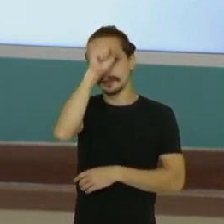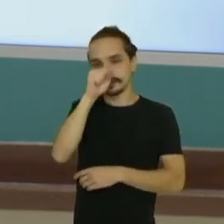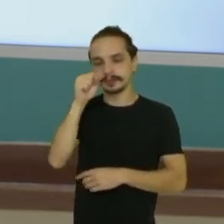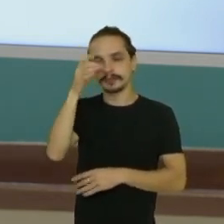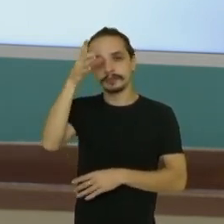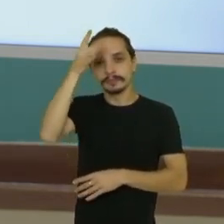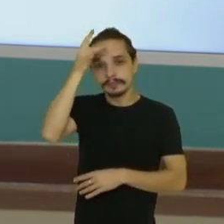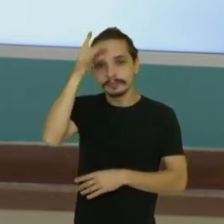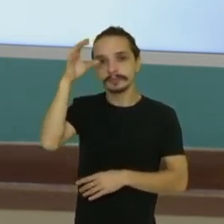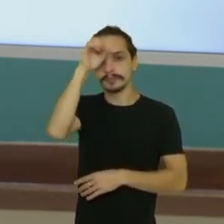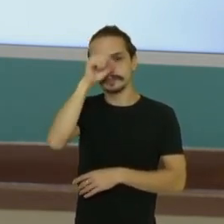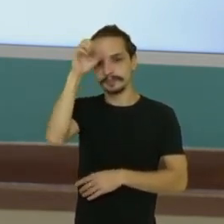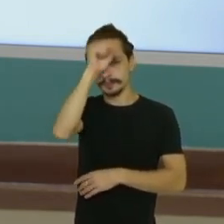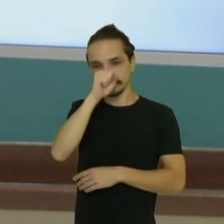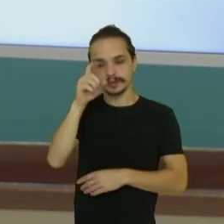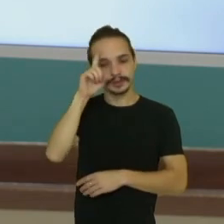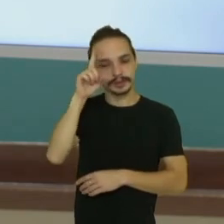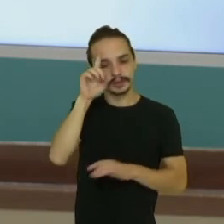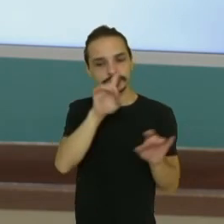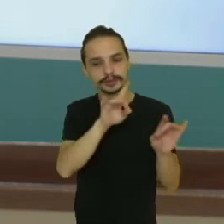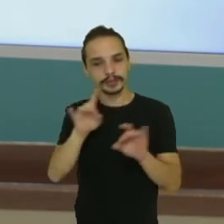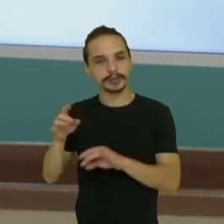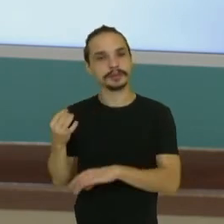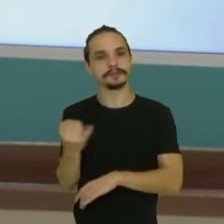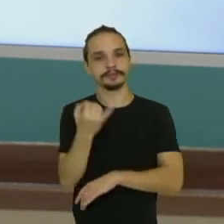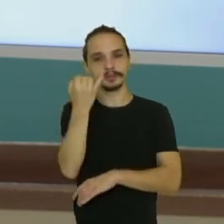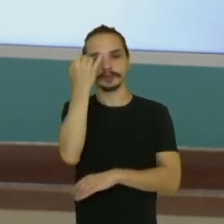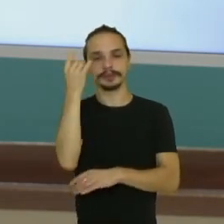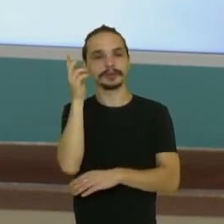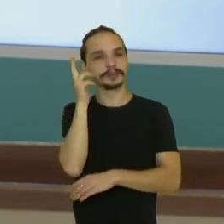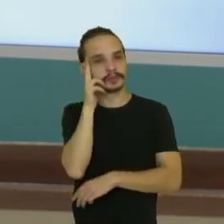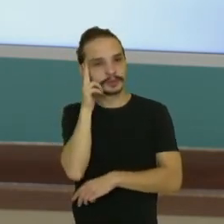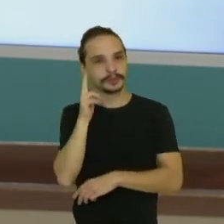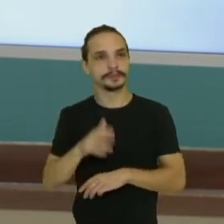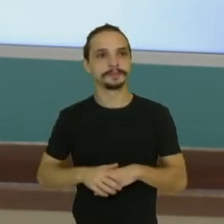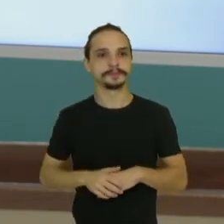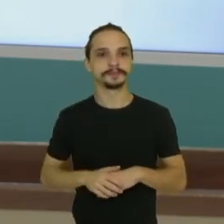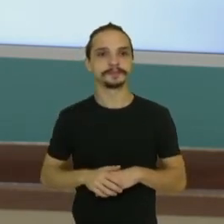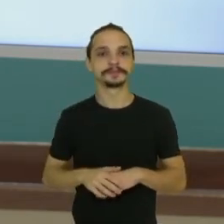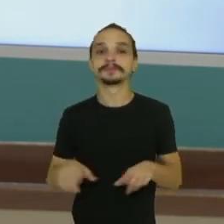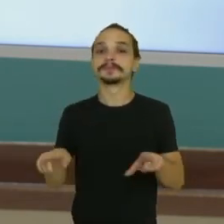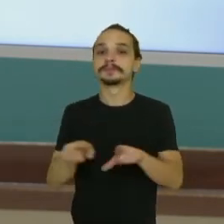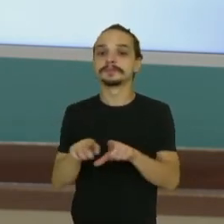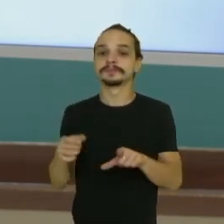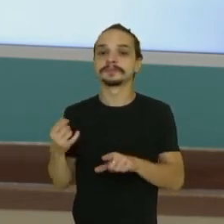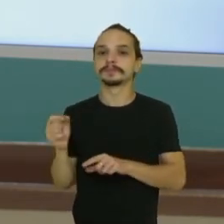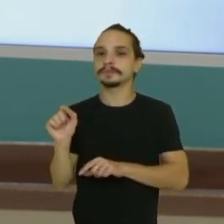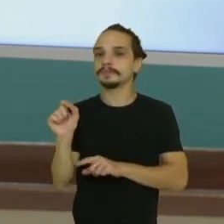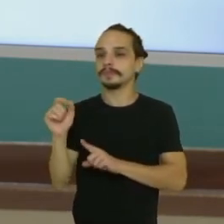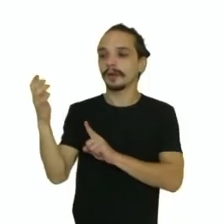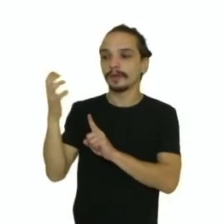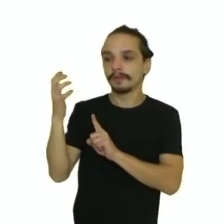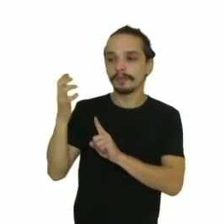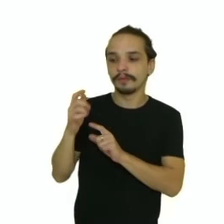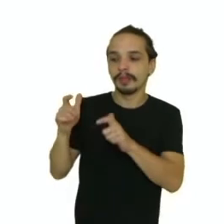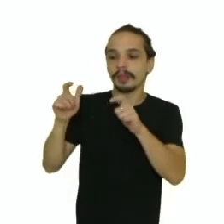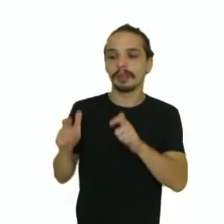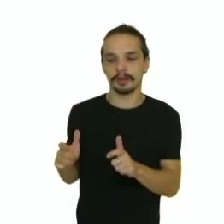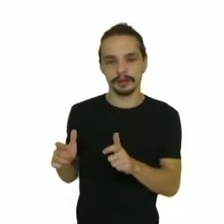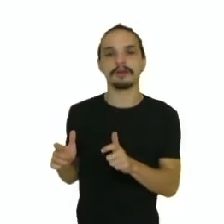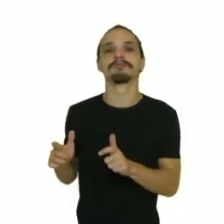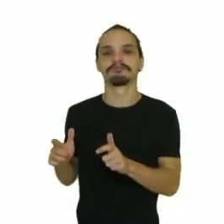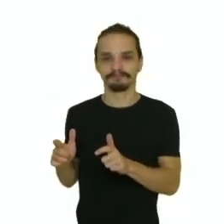fixa matéria do dia a dia o importância do sono não é e a influência do ambiente pessoal quando você se propõe a